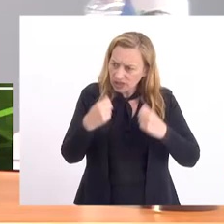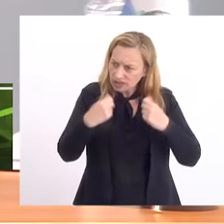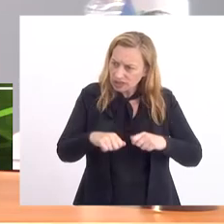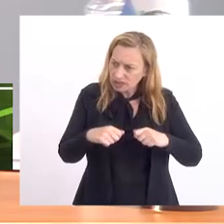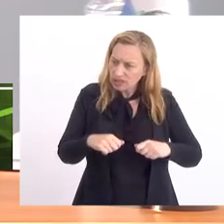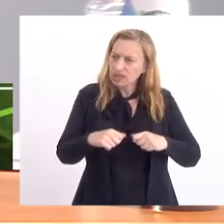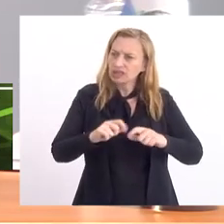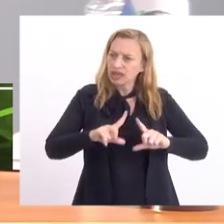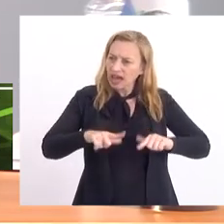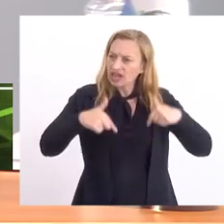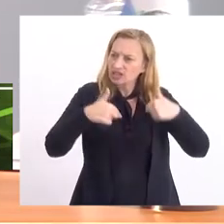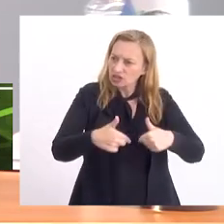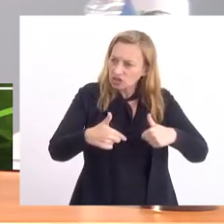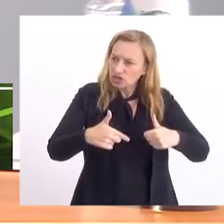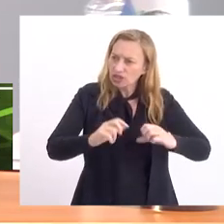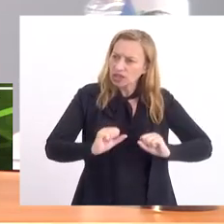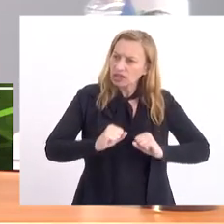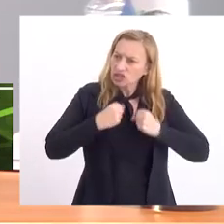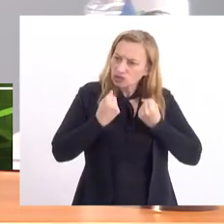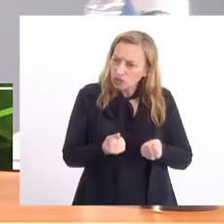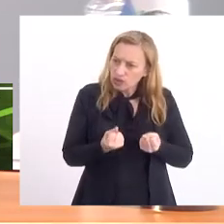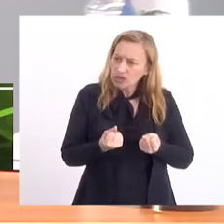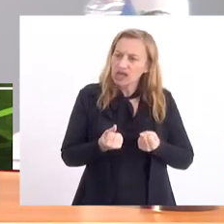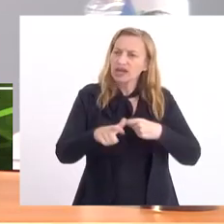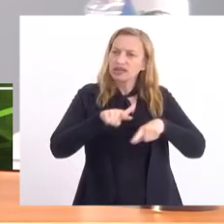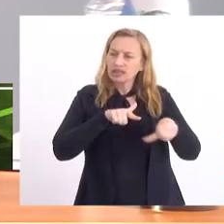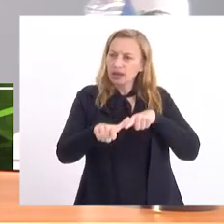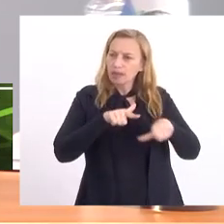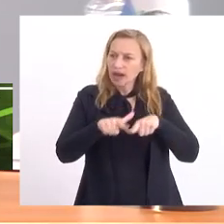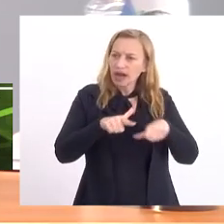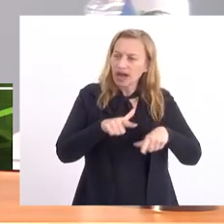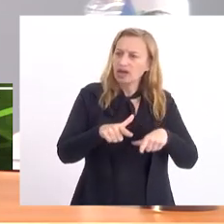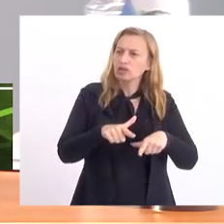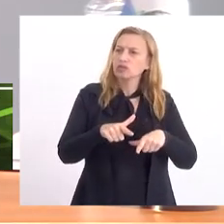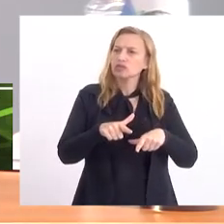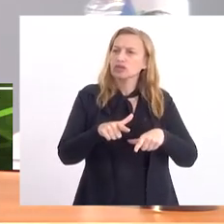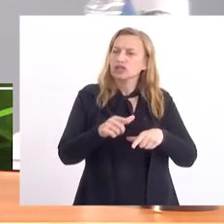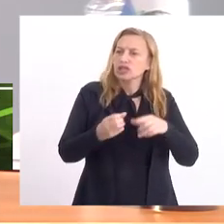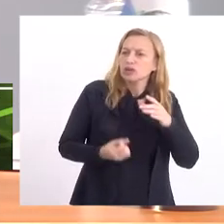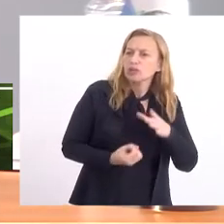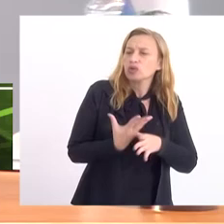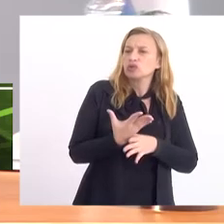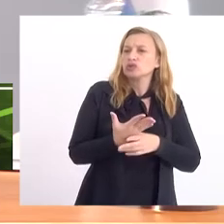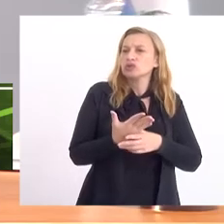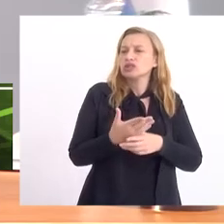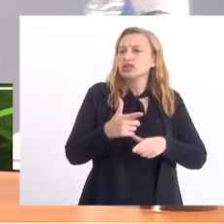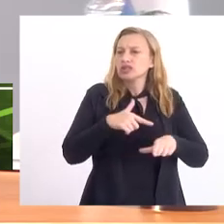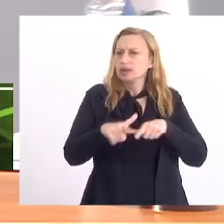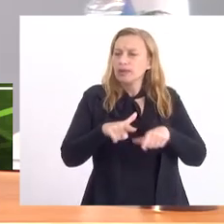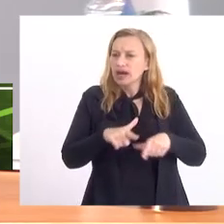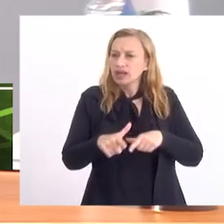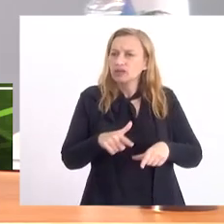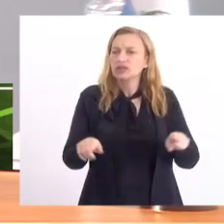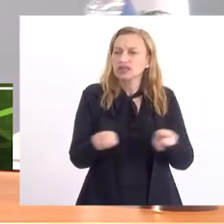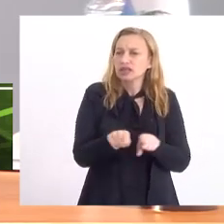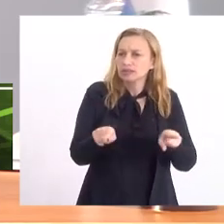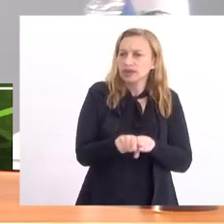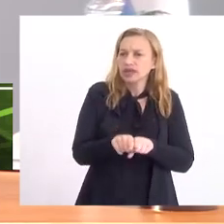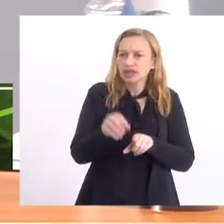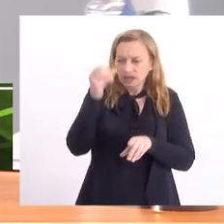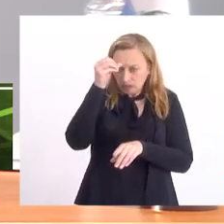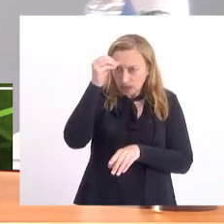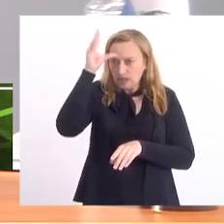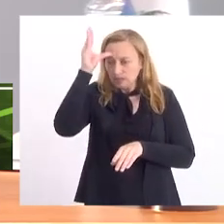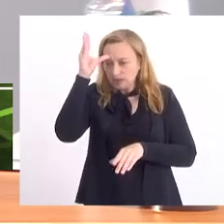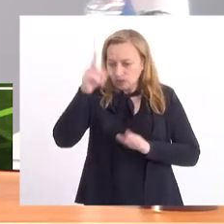de produzir trabalho, de produzir conhecimento, de produzir serviço para a